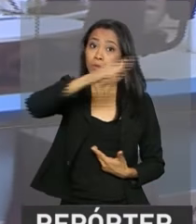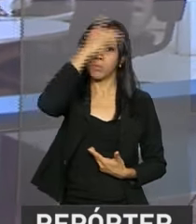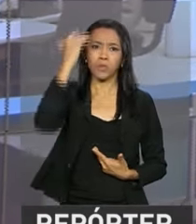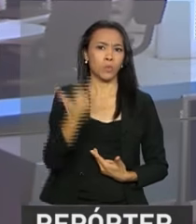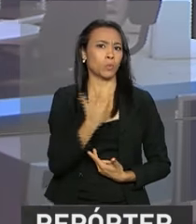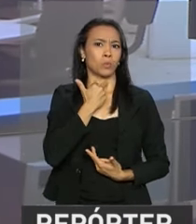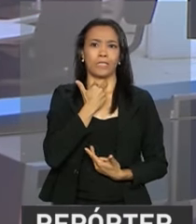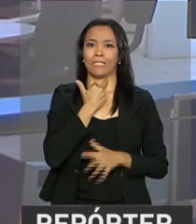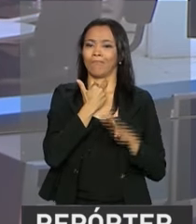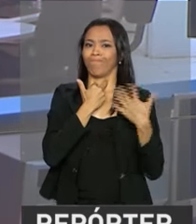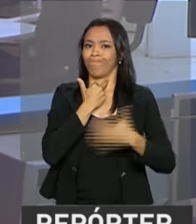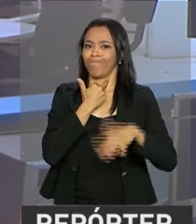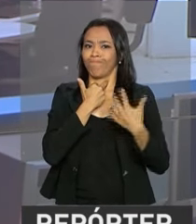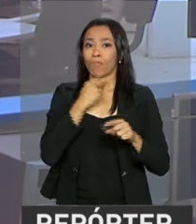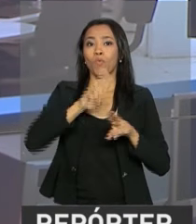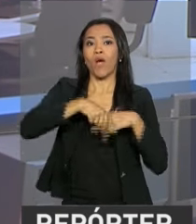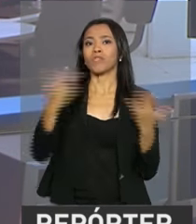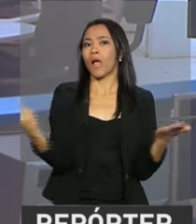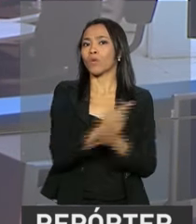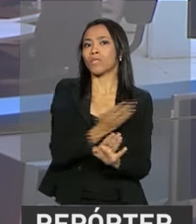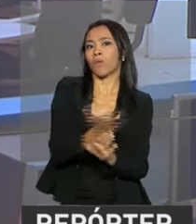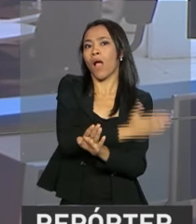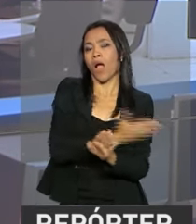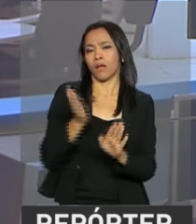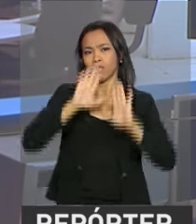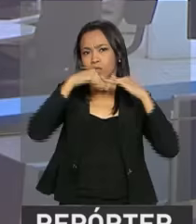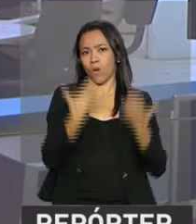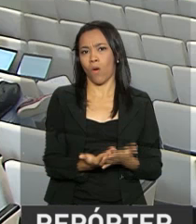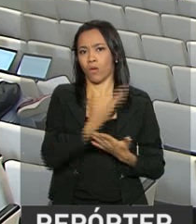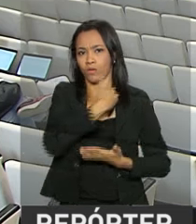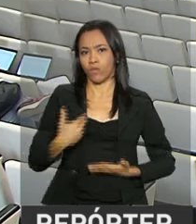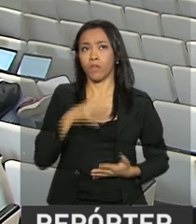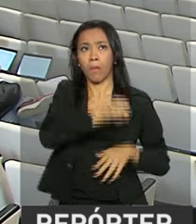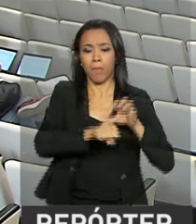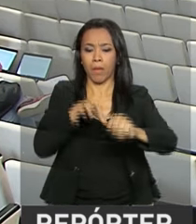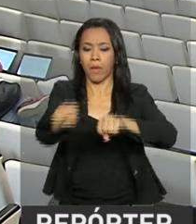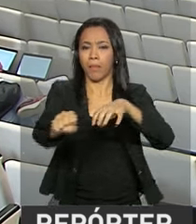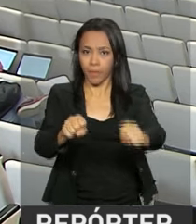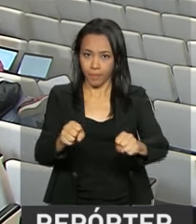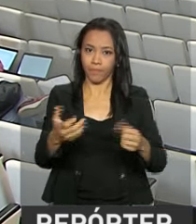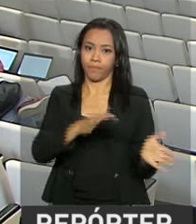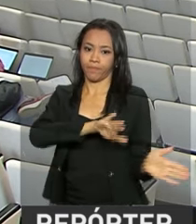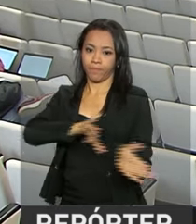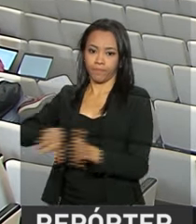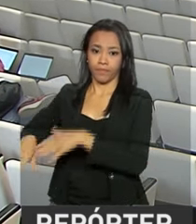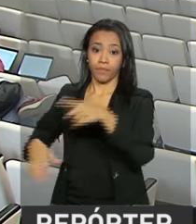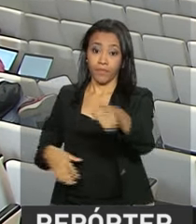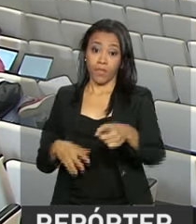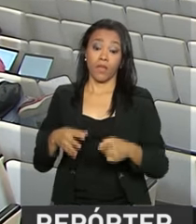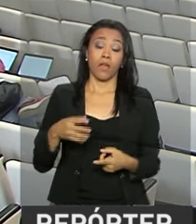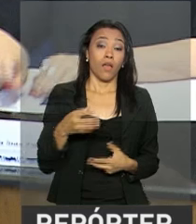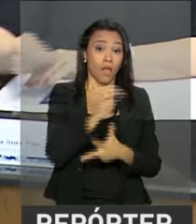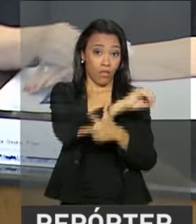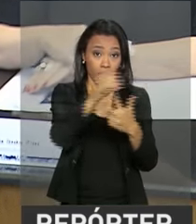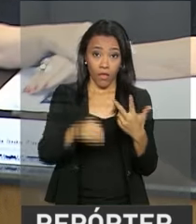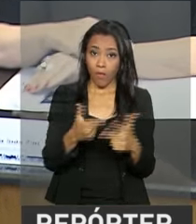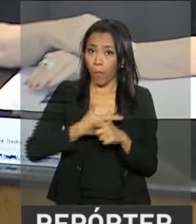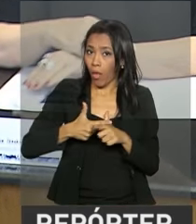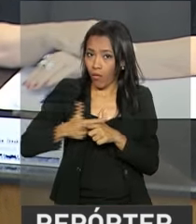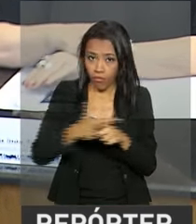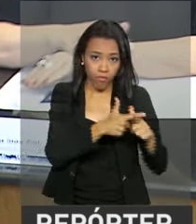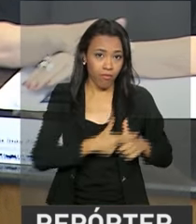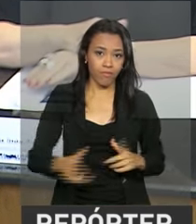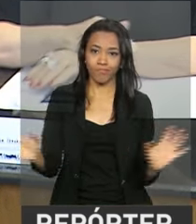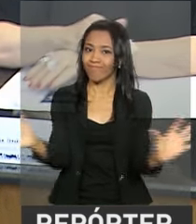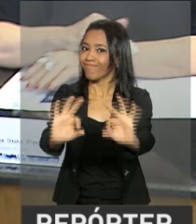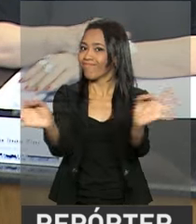puderam fazer o exame devido à ocupação de escolas um e nem sem problemas de acordo com o ministro da educação